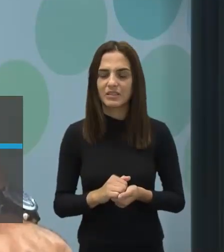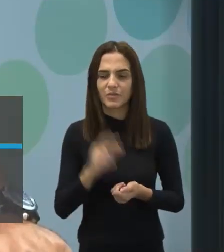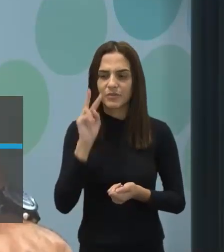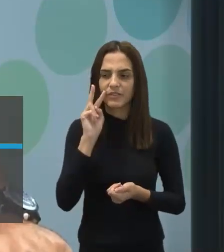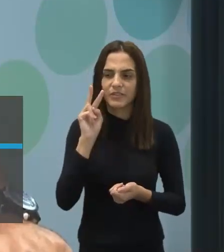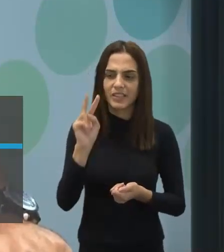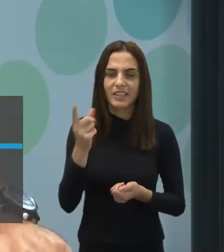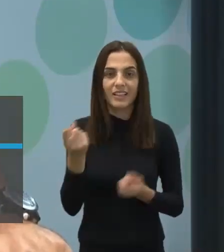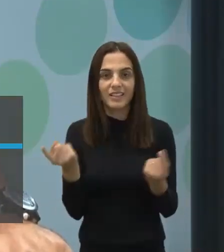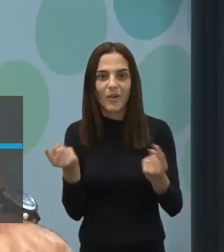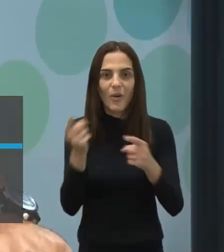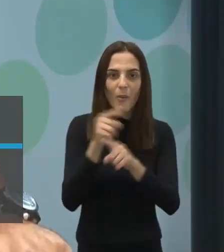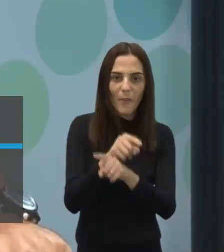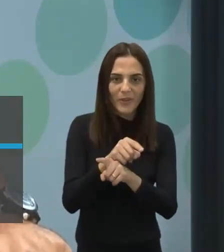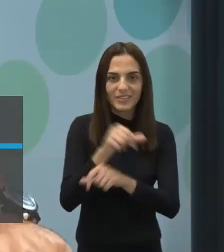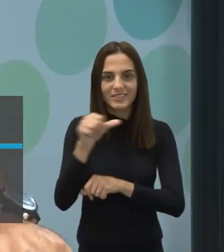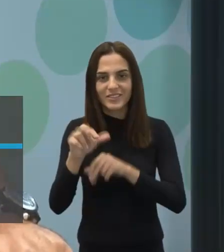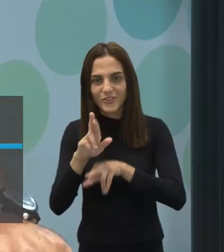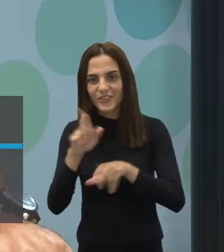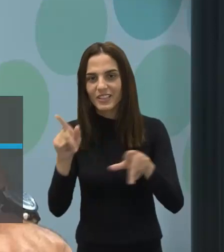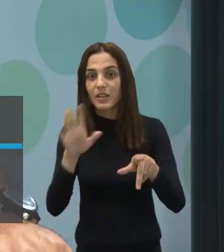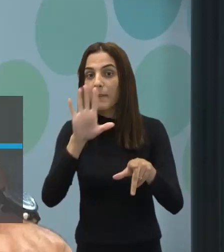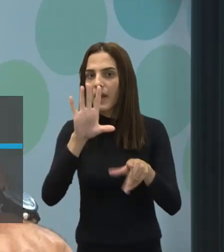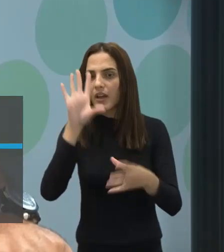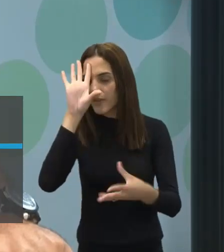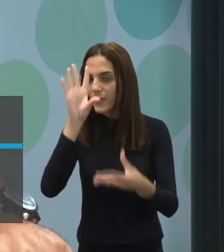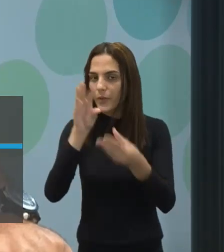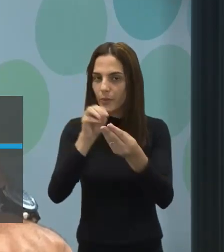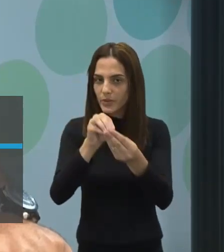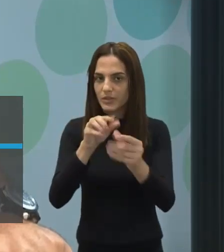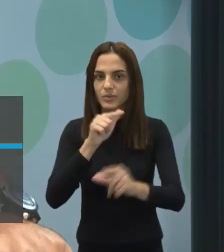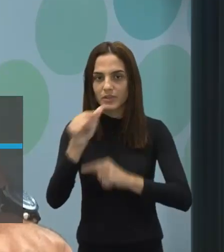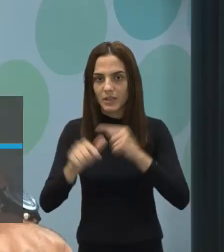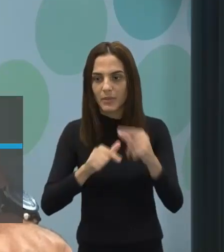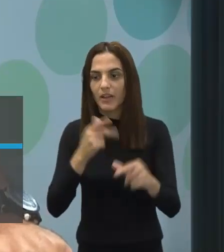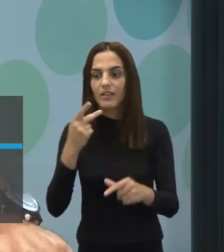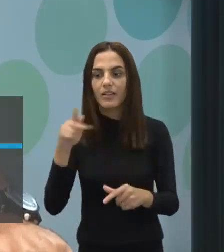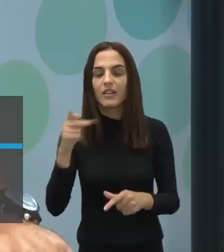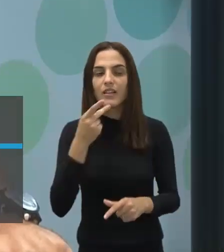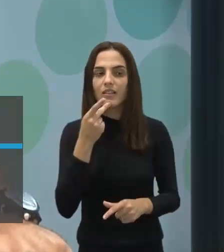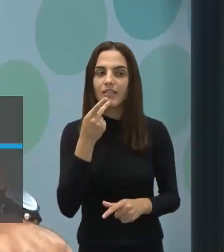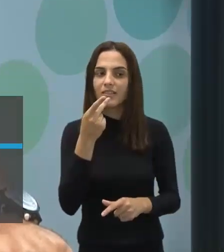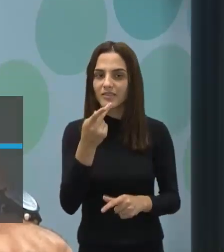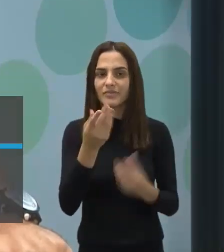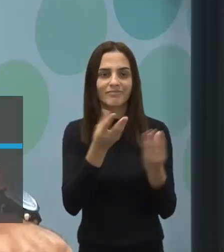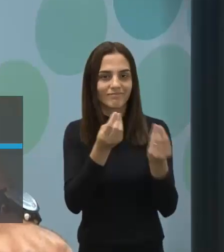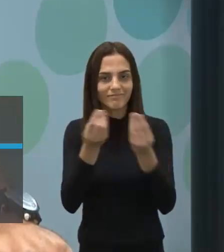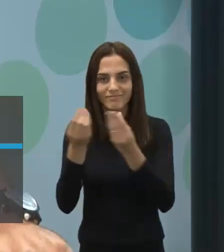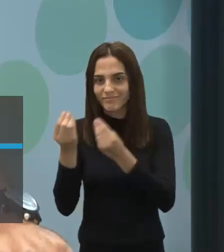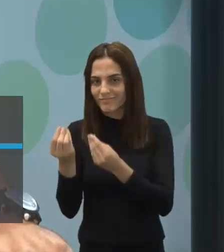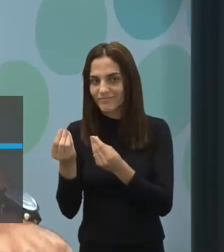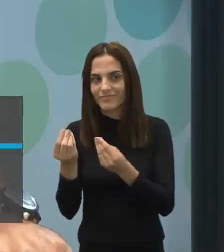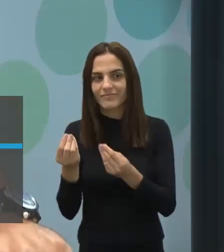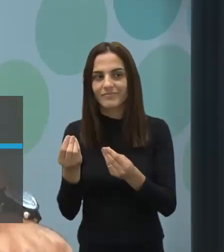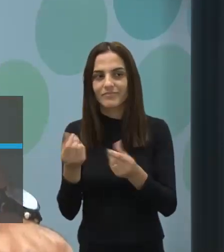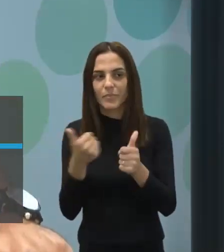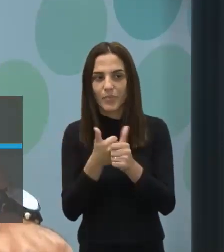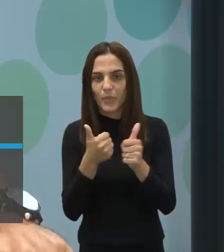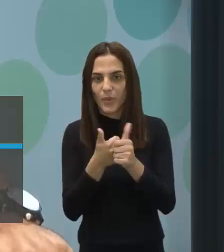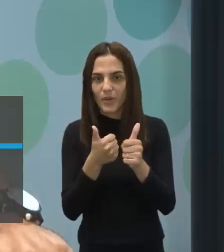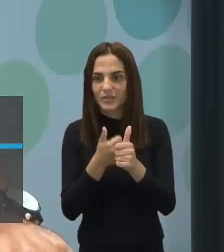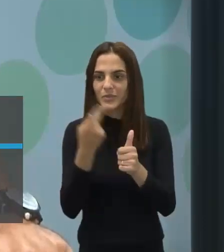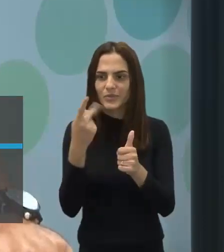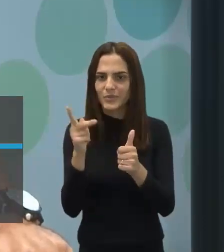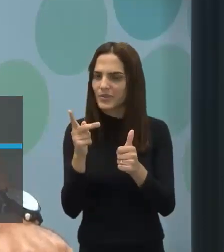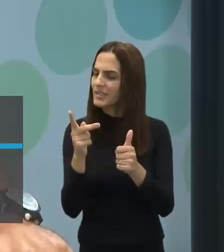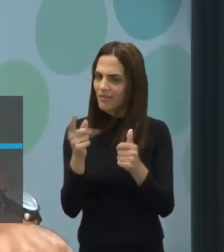serem opostos, mas no final, na conclusão do trabalho de Stanislavski, ele fala muita coisa próxima ao Brecht, e os dois